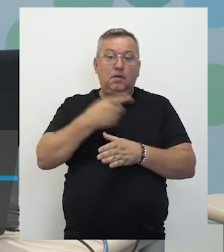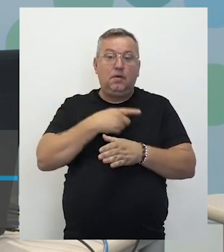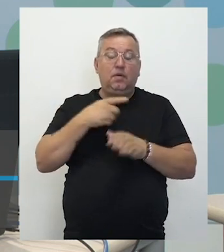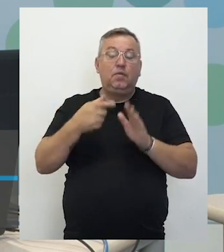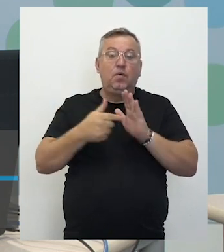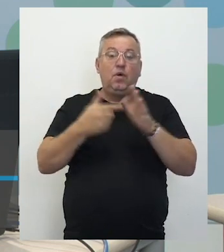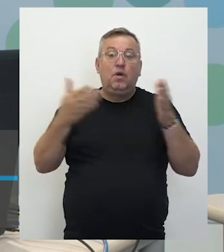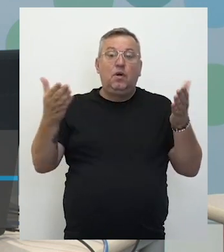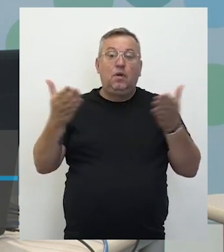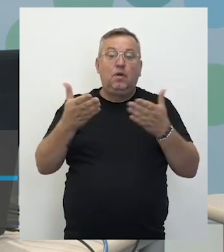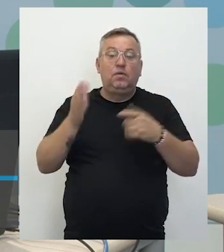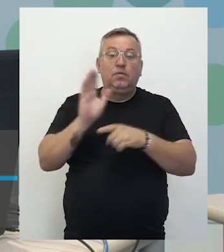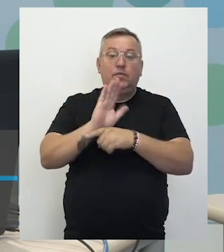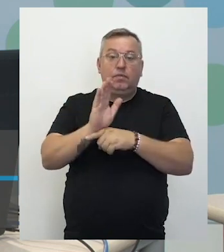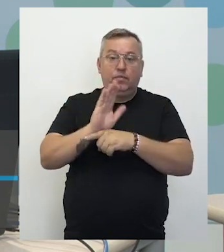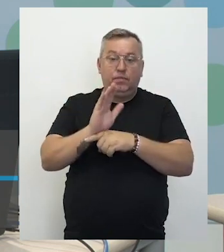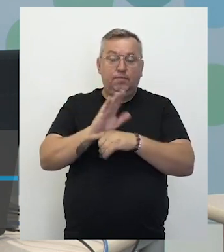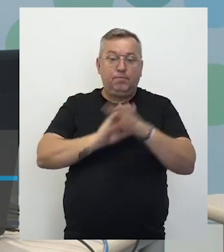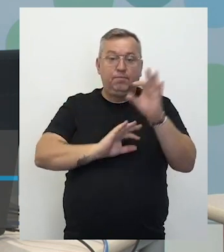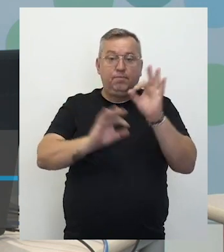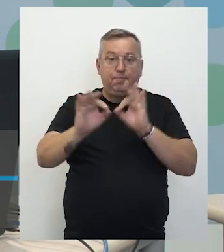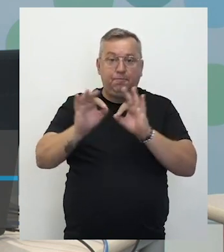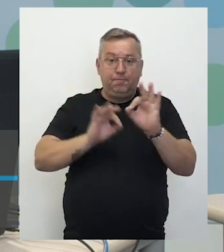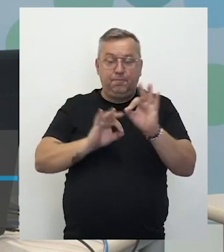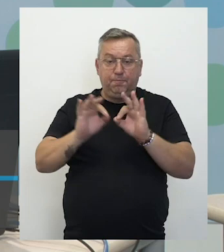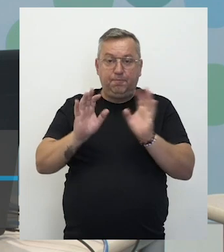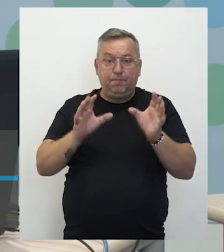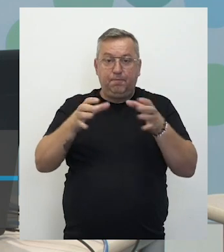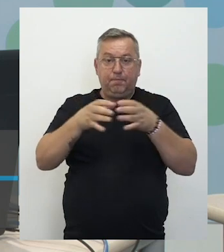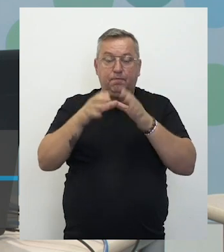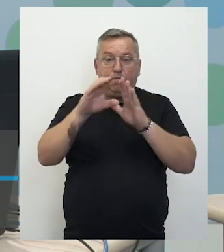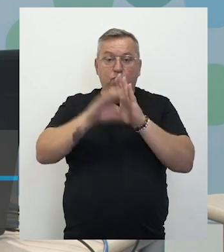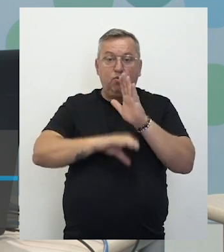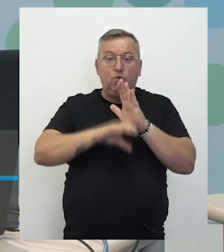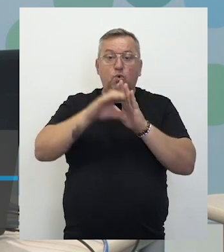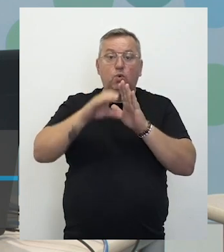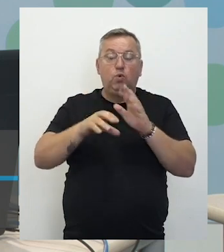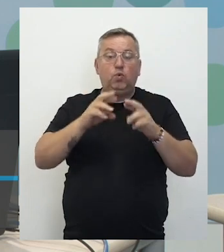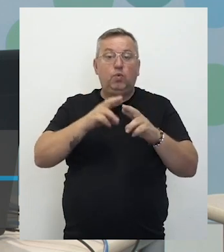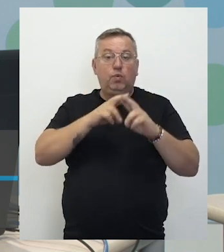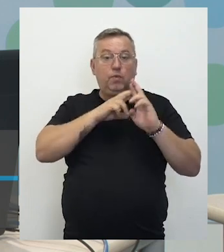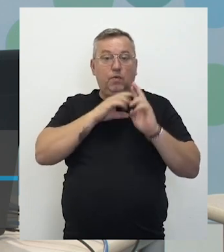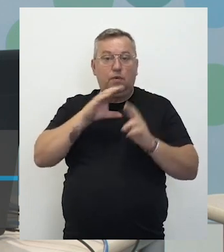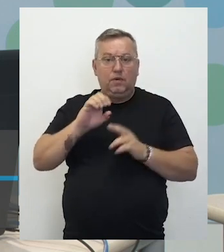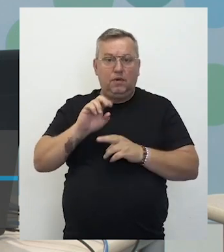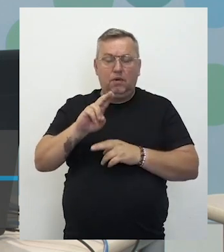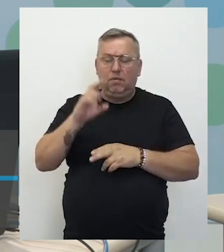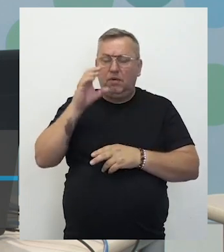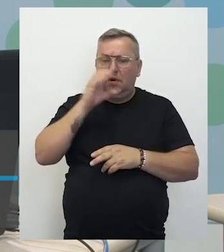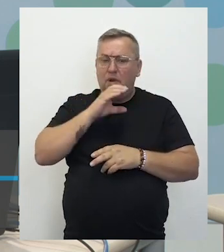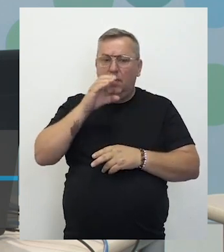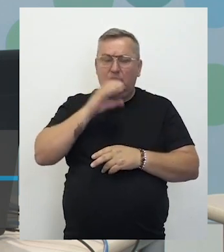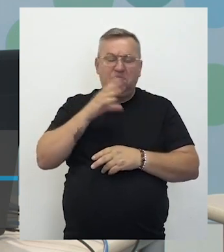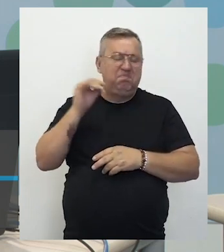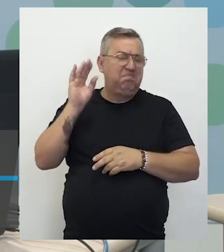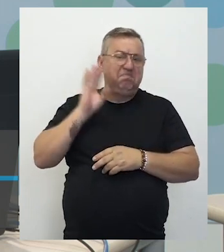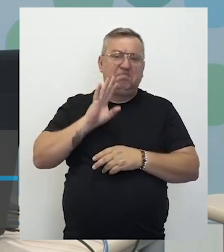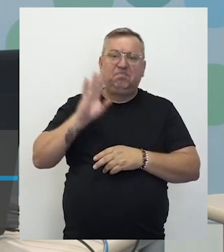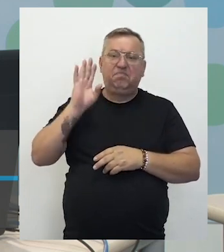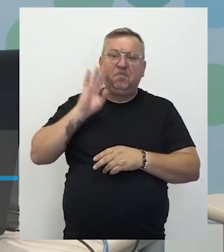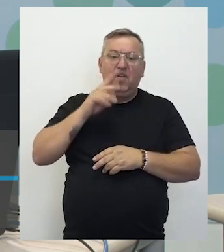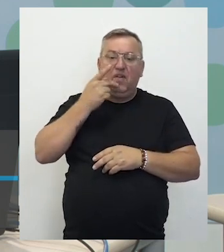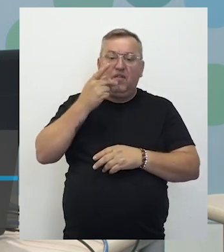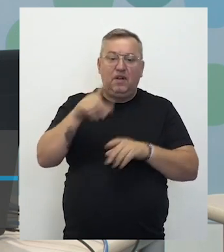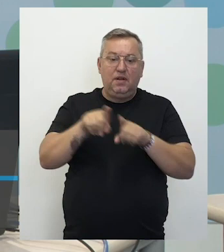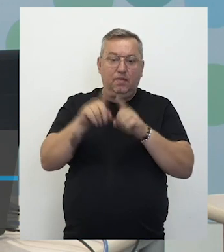para vocês, é um vídeo, né, elaborado pela equipe curricular responsável pelo céu, é um vídeo bem curtinho, super bacana, que